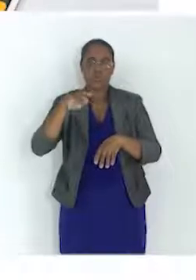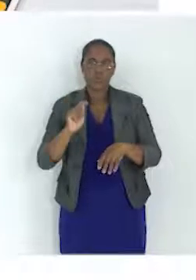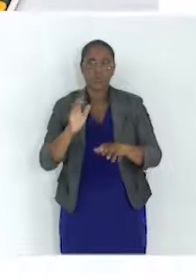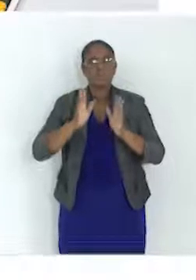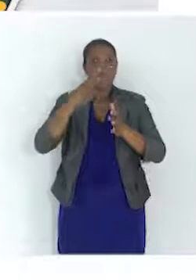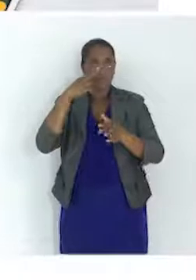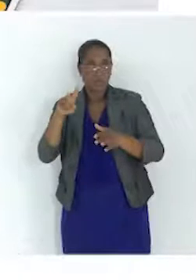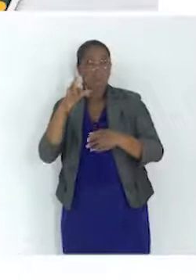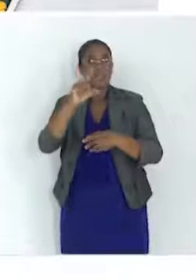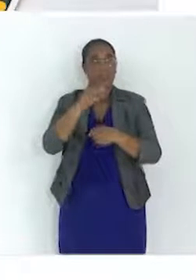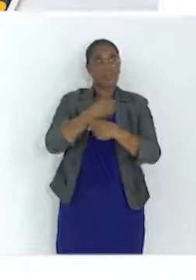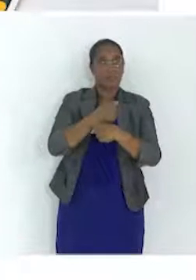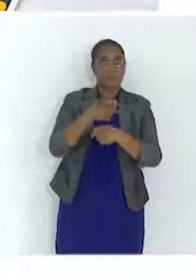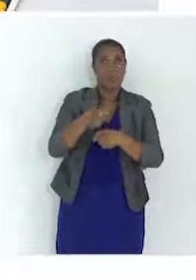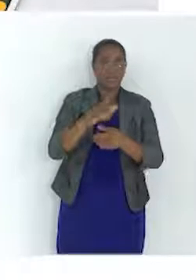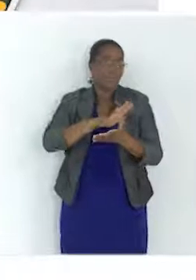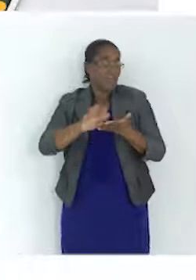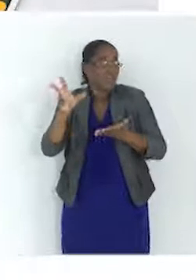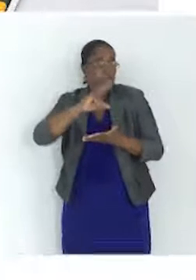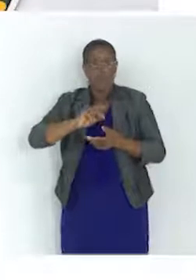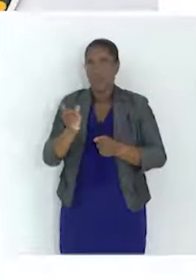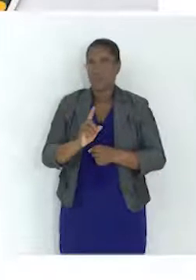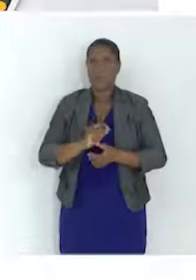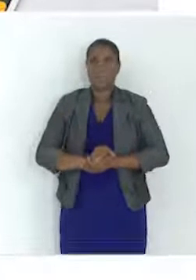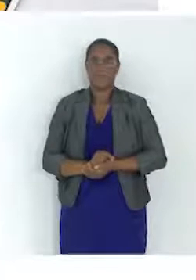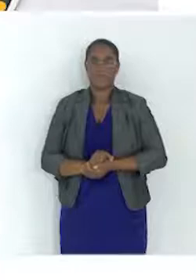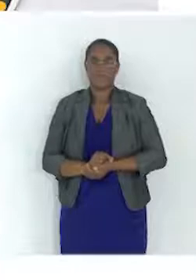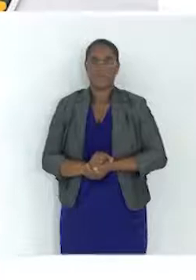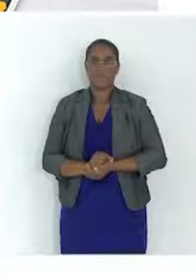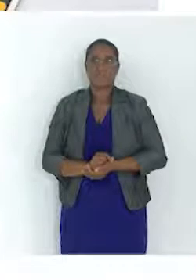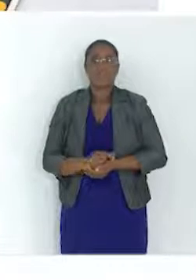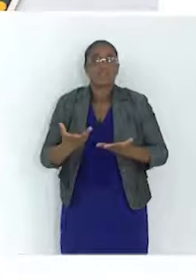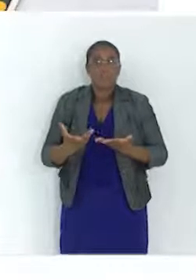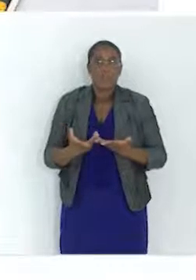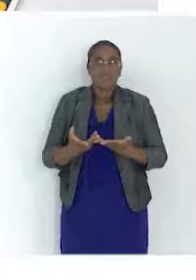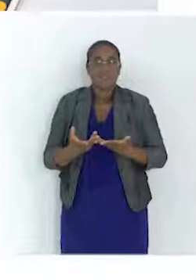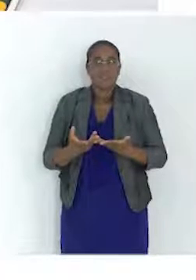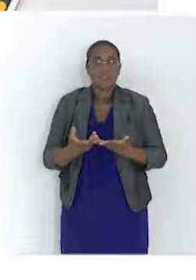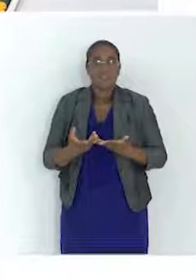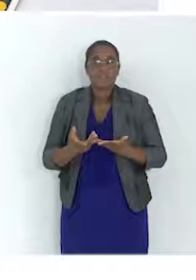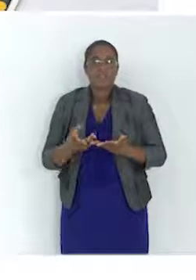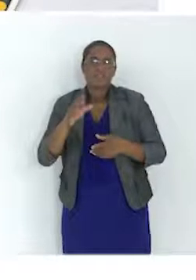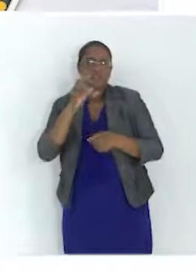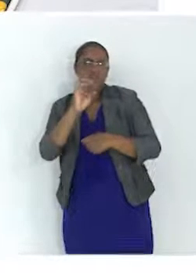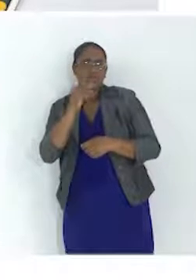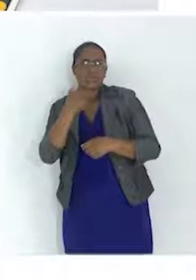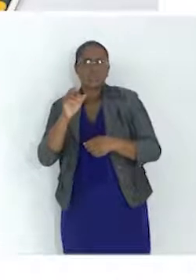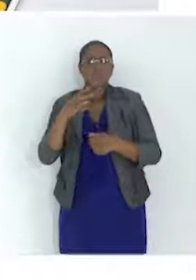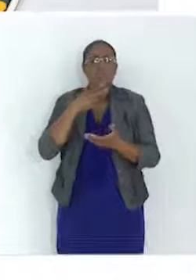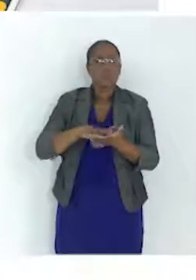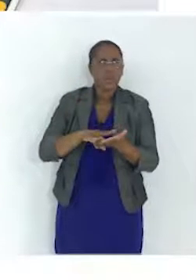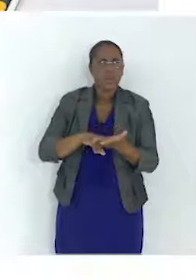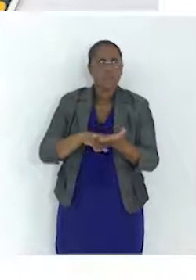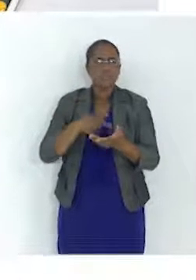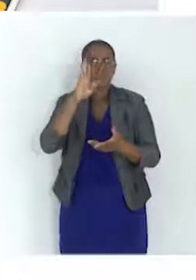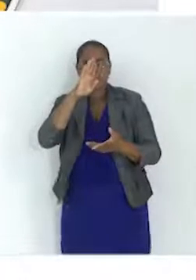novo. E os substantivos concretos? Referem-se a seres com existência própria, que não